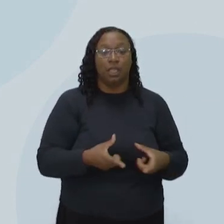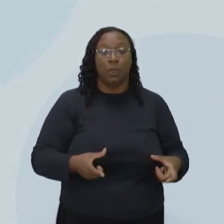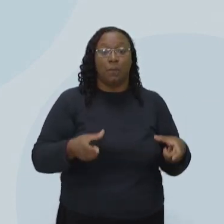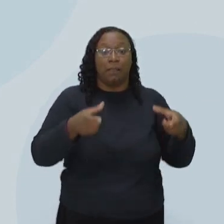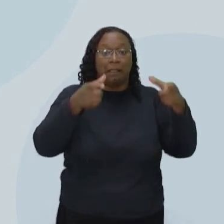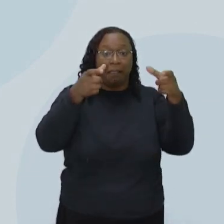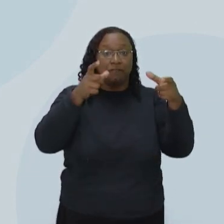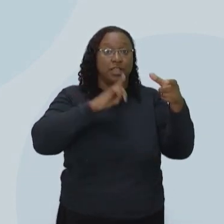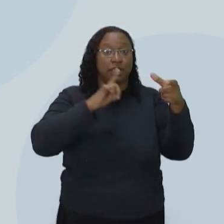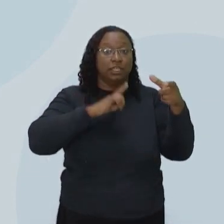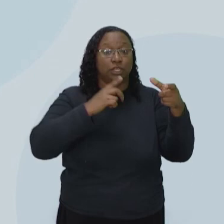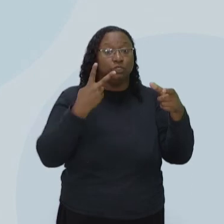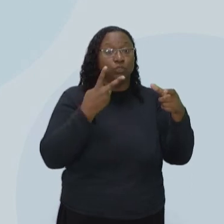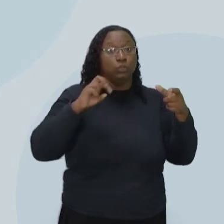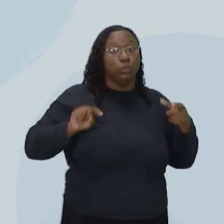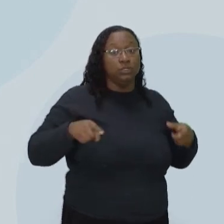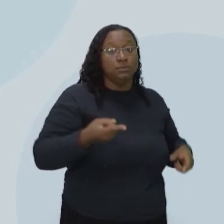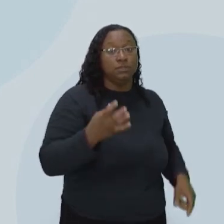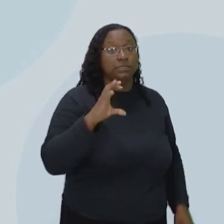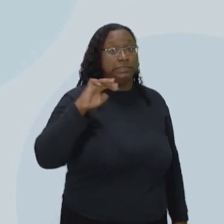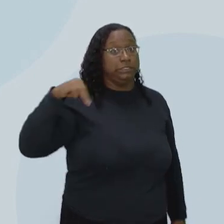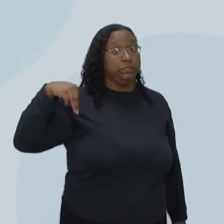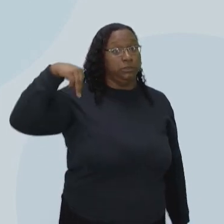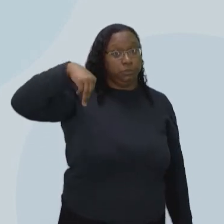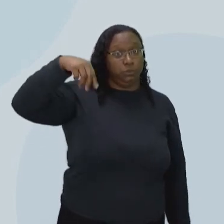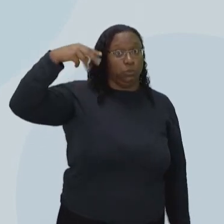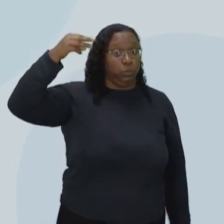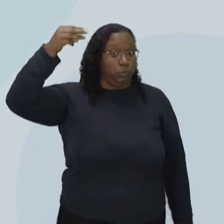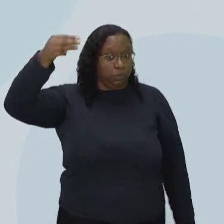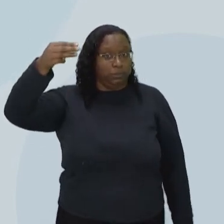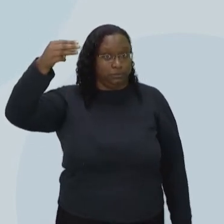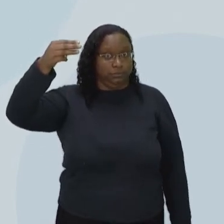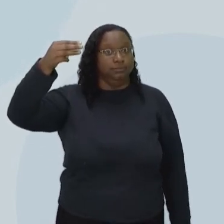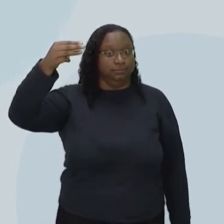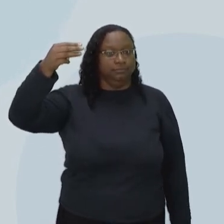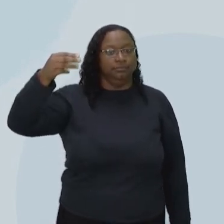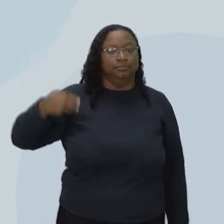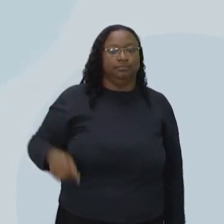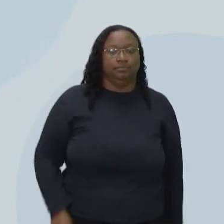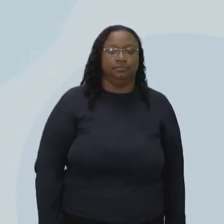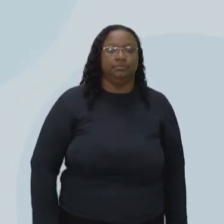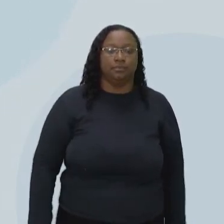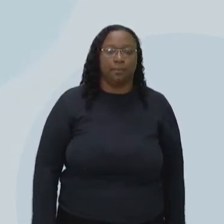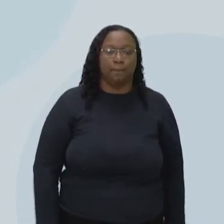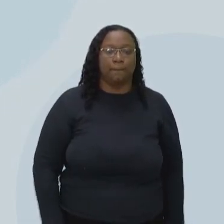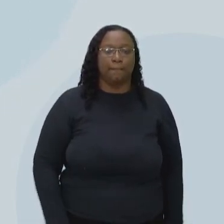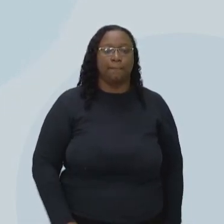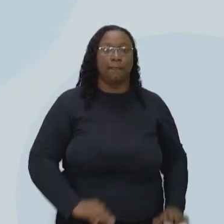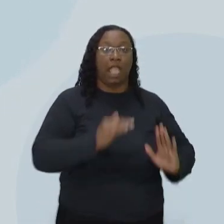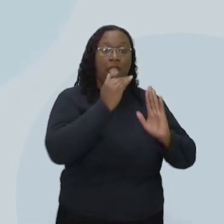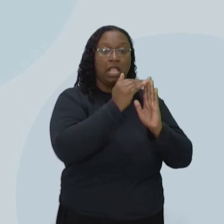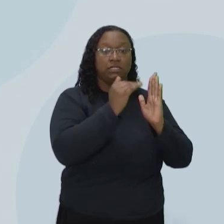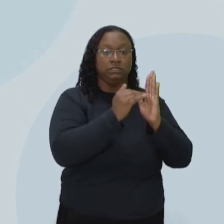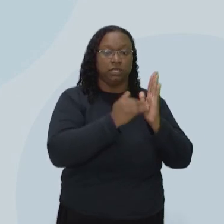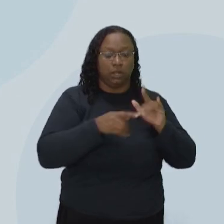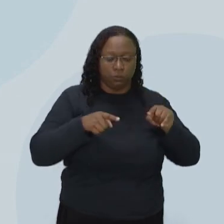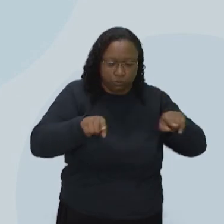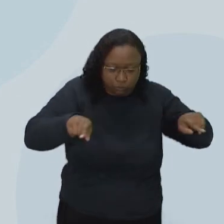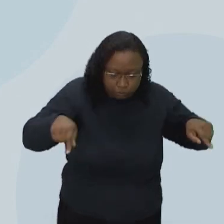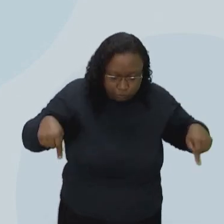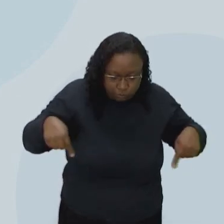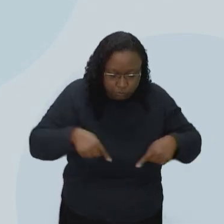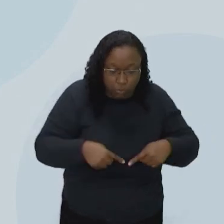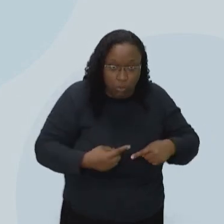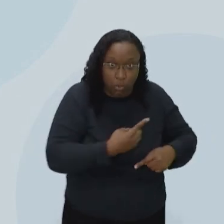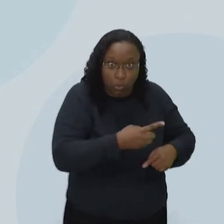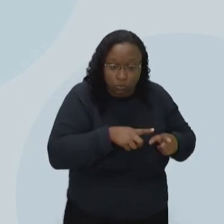um volume de 2.000 centímetros cúbicos, que é 2 litros, e considerando a escala da nossa maquete, por exemplo,